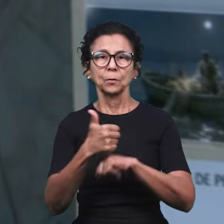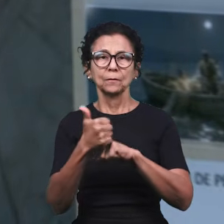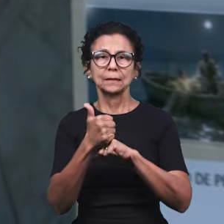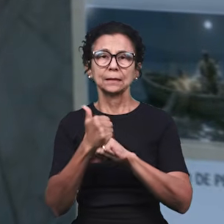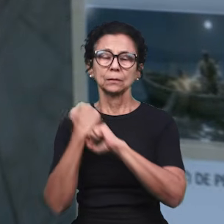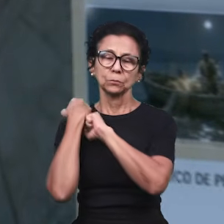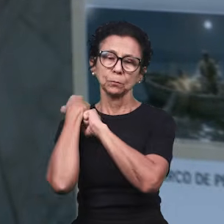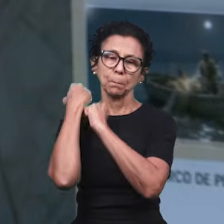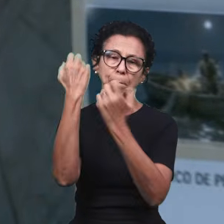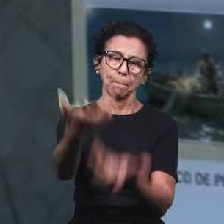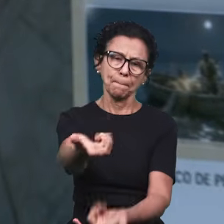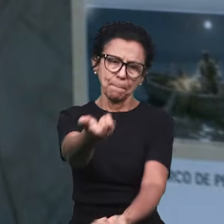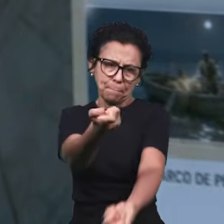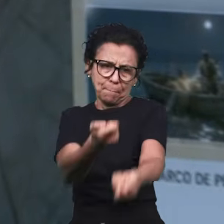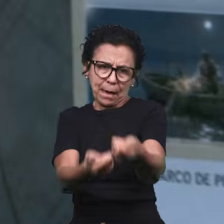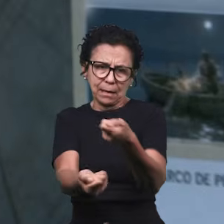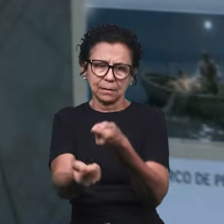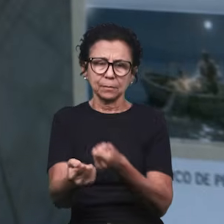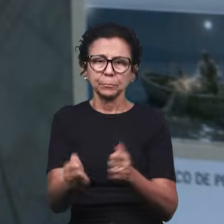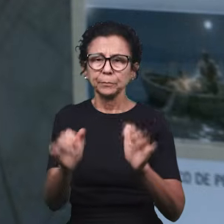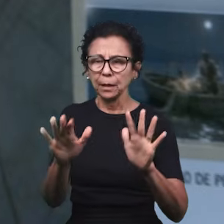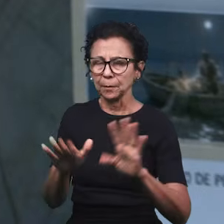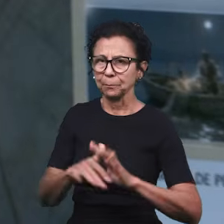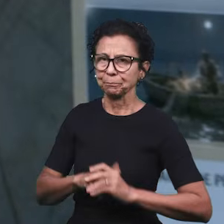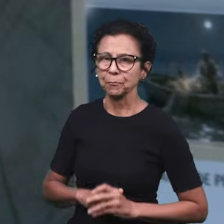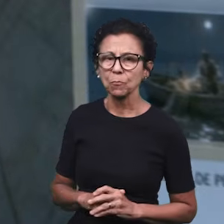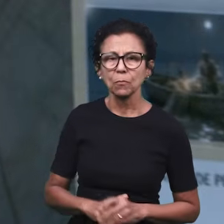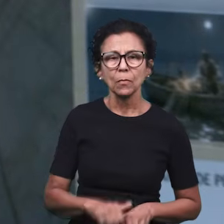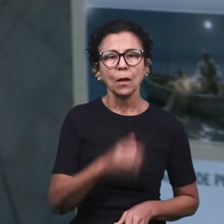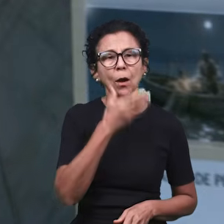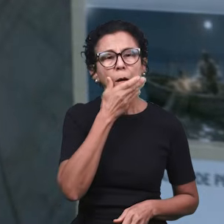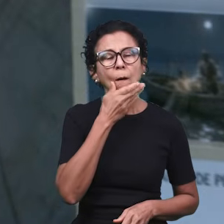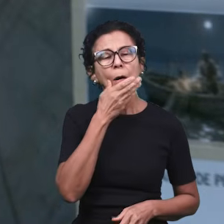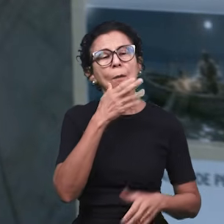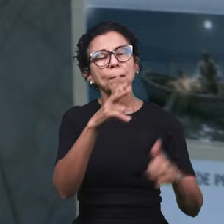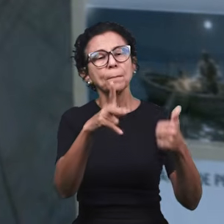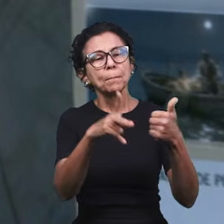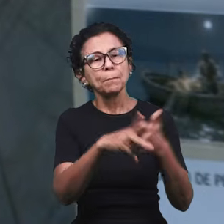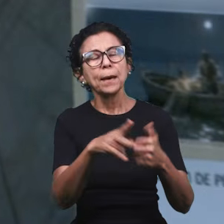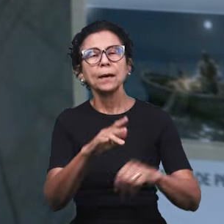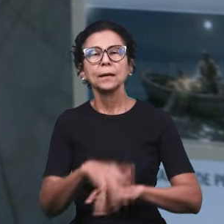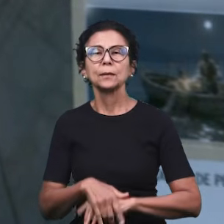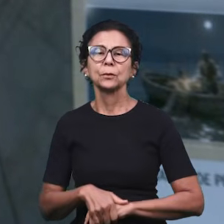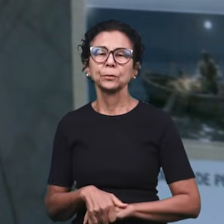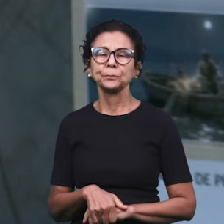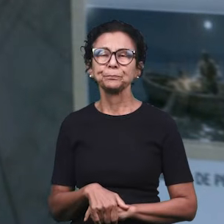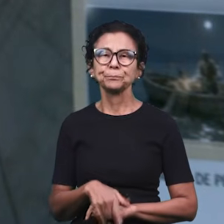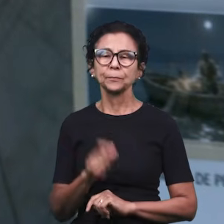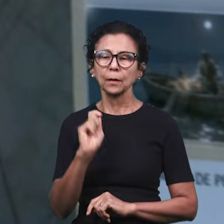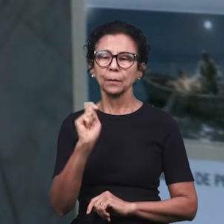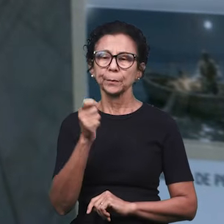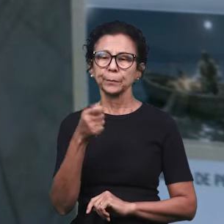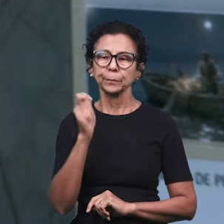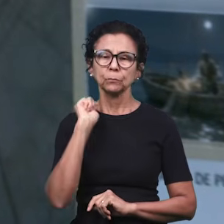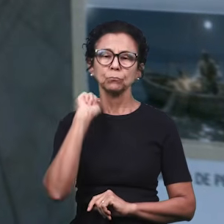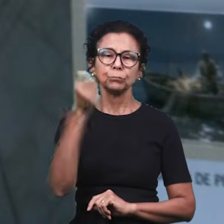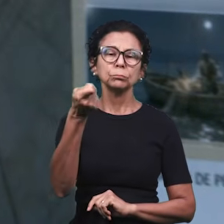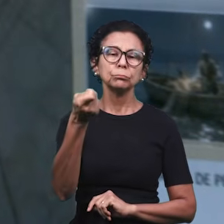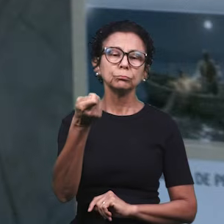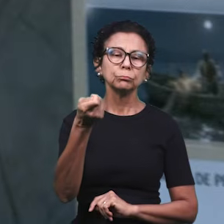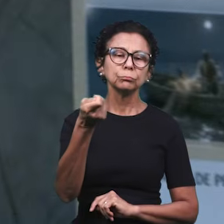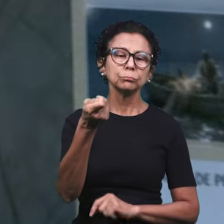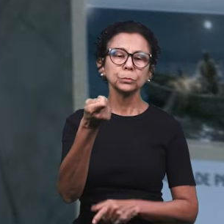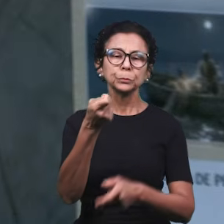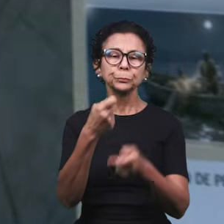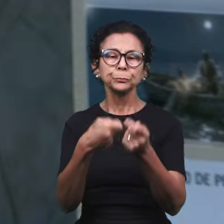a pensar assim: Pedro era pescador, ele ia lá, acordava e pescava, pegava o